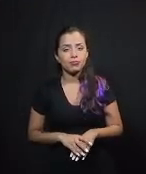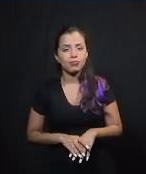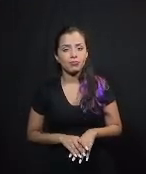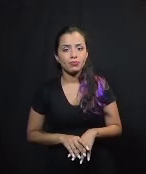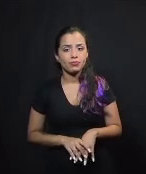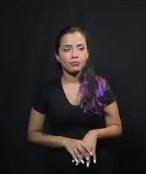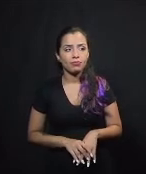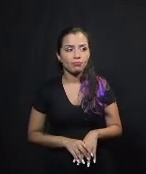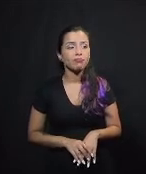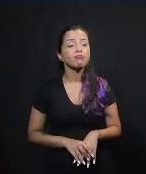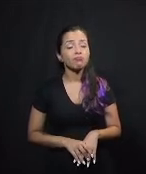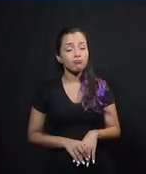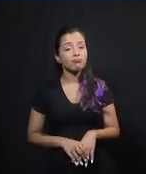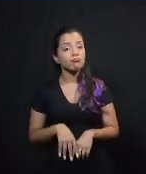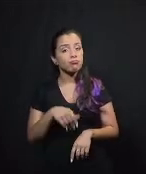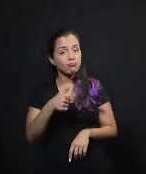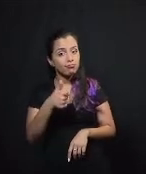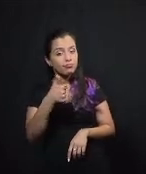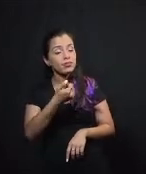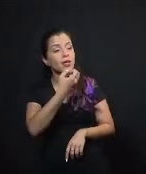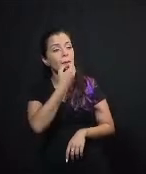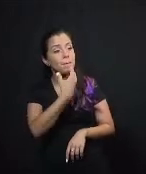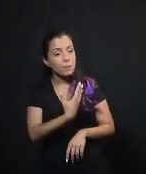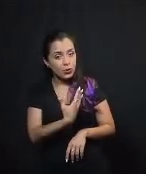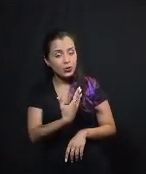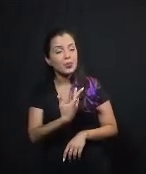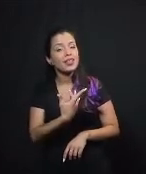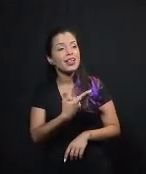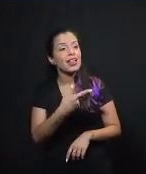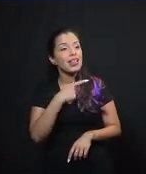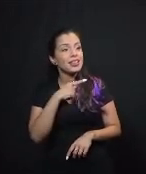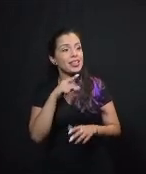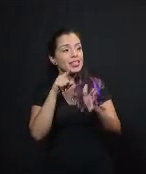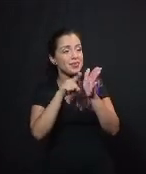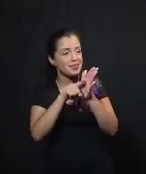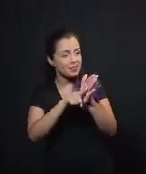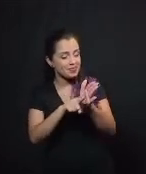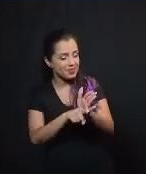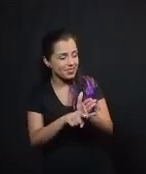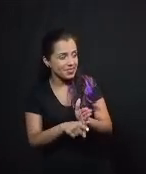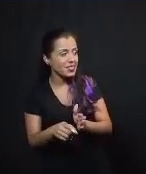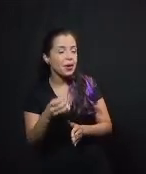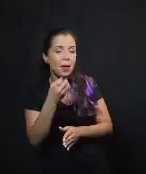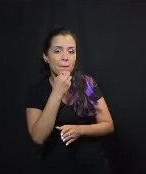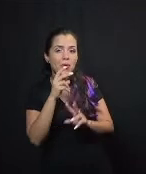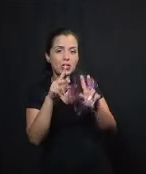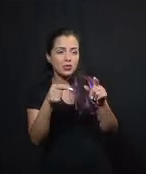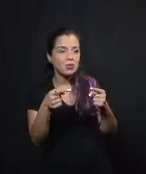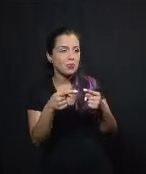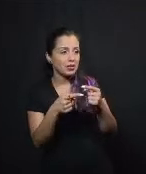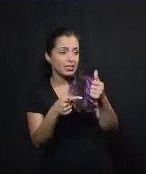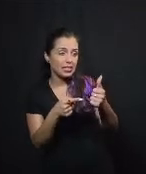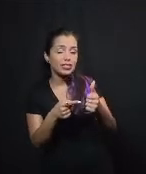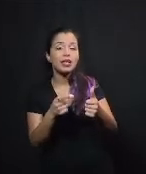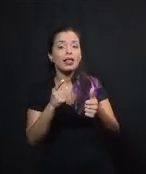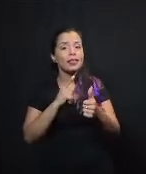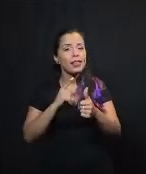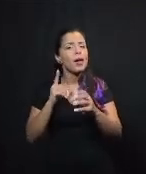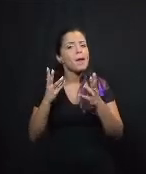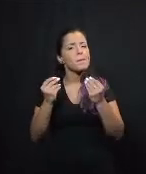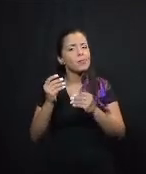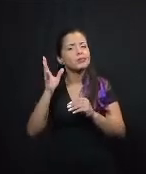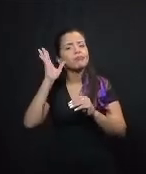Não, foi ótimo o senhor falar isso, porque tem muitas experiências boas acontecendo. A gente costuma falar de muita coisa ruim no Brasil, mas tem muita